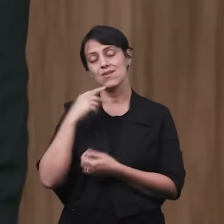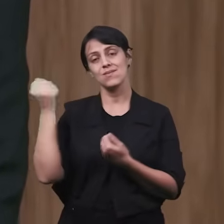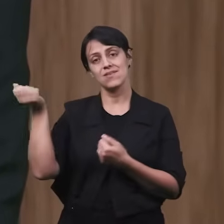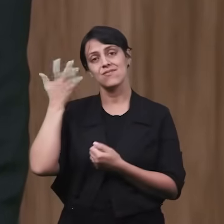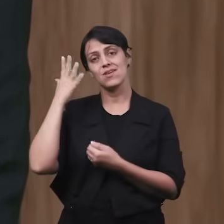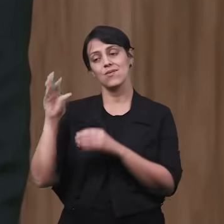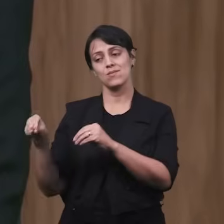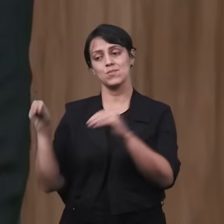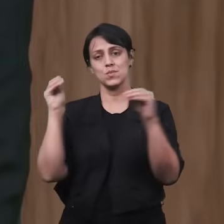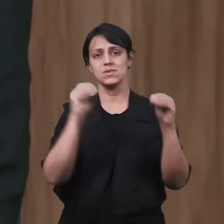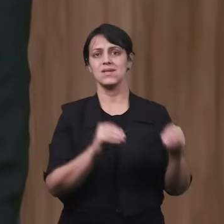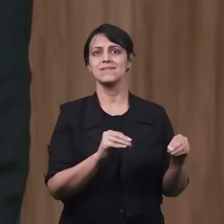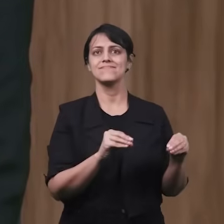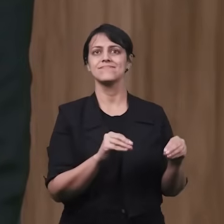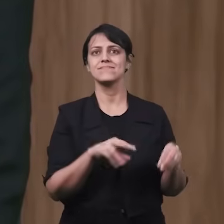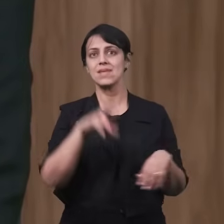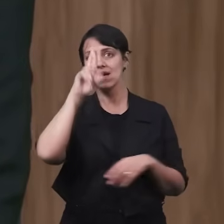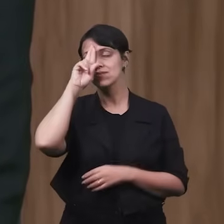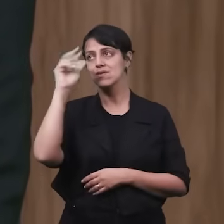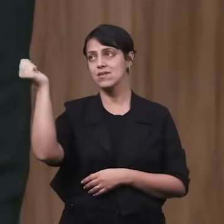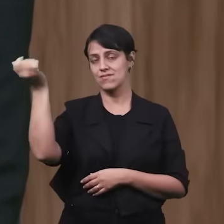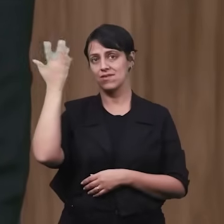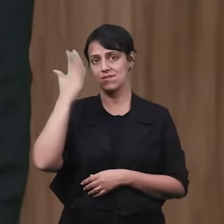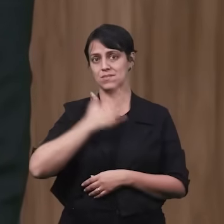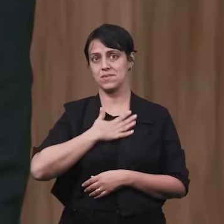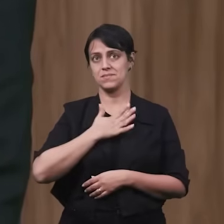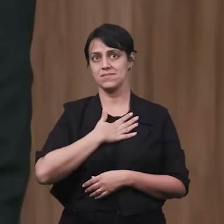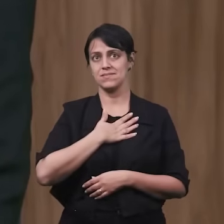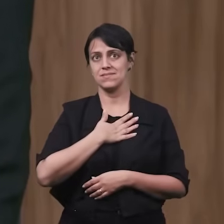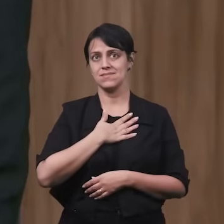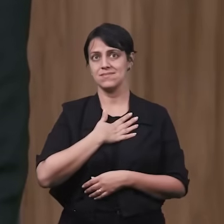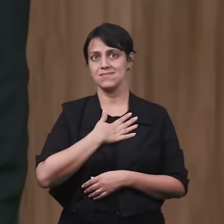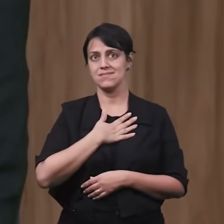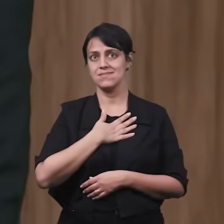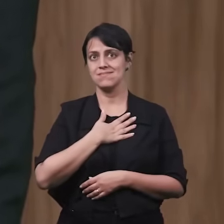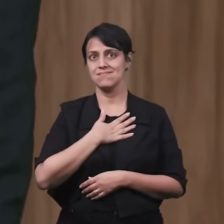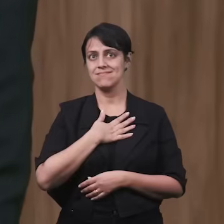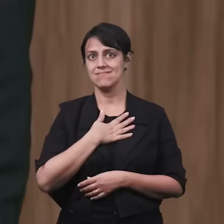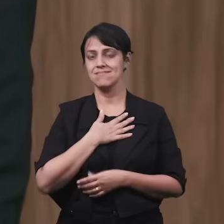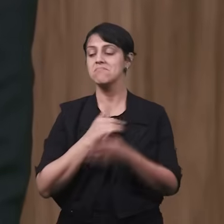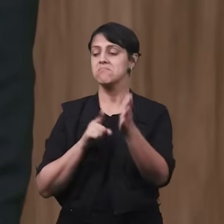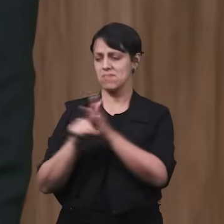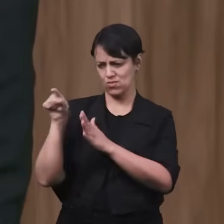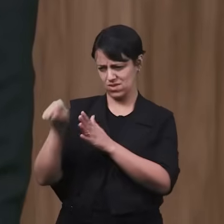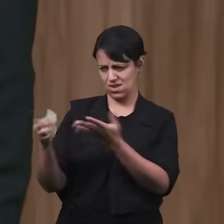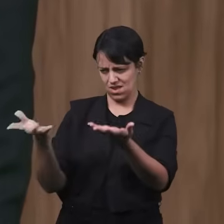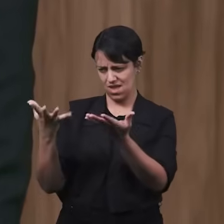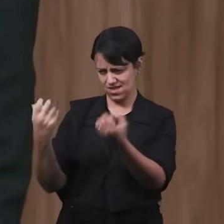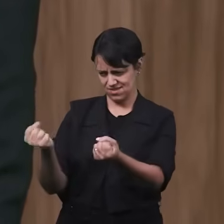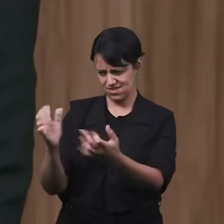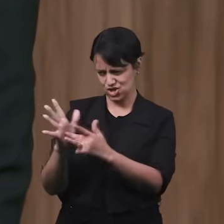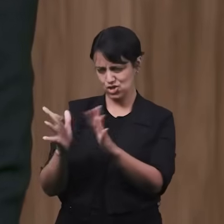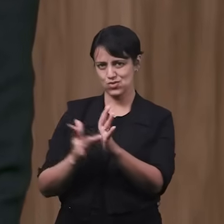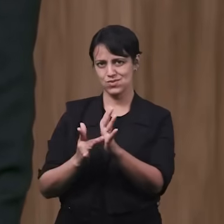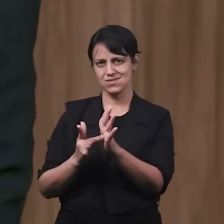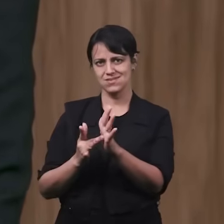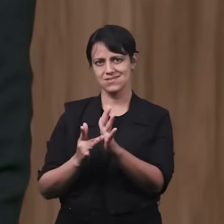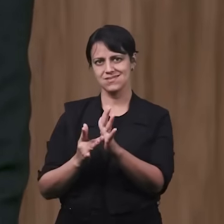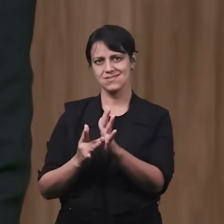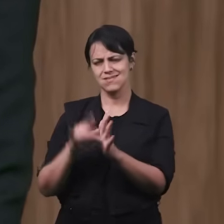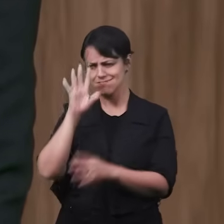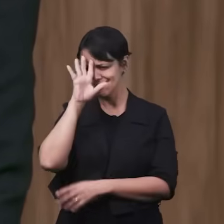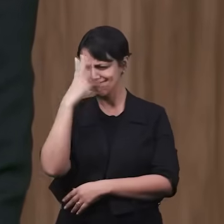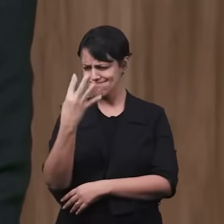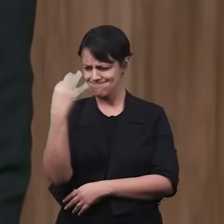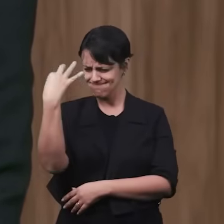mudar, assumir uma outra igreja, aí o senhor me revelou, pergunta, sem se definir, pergunta a ele se ele quer se definir. Eu lembrei